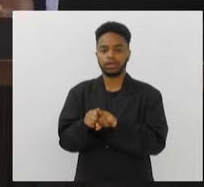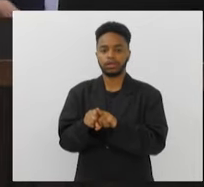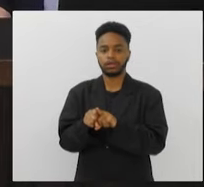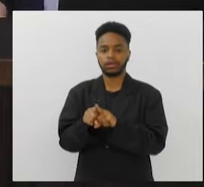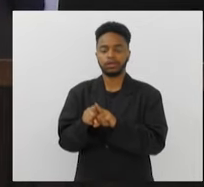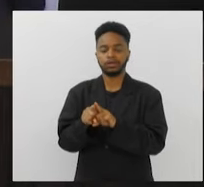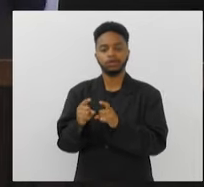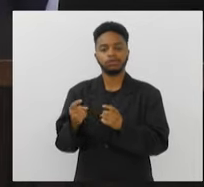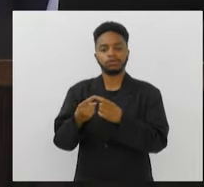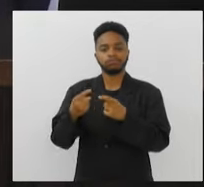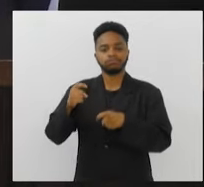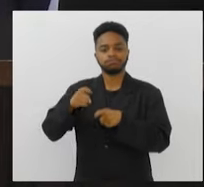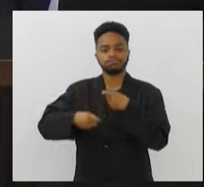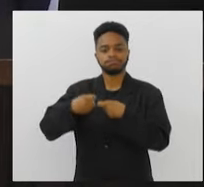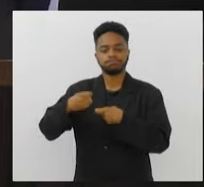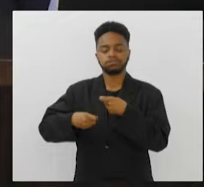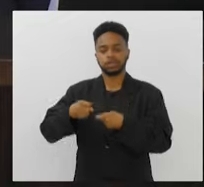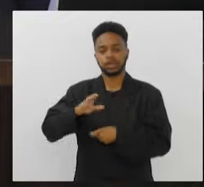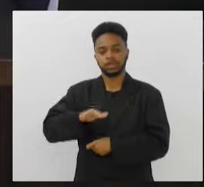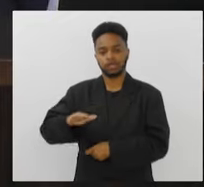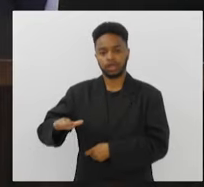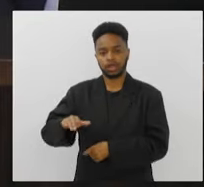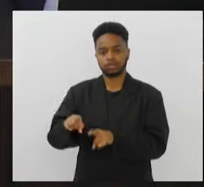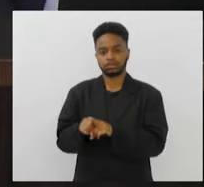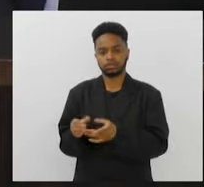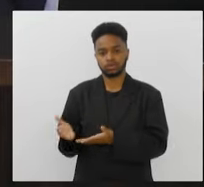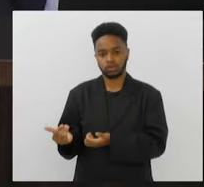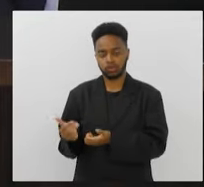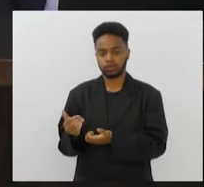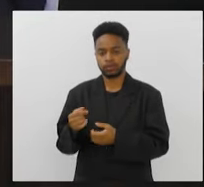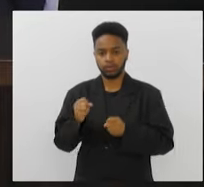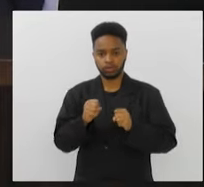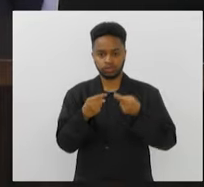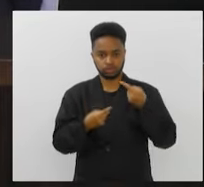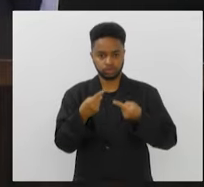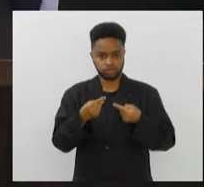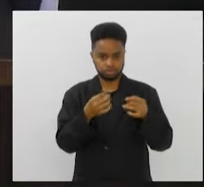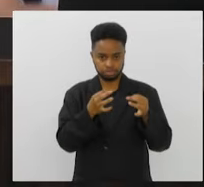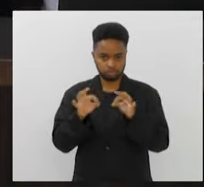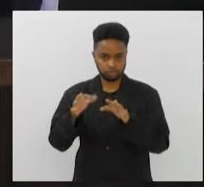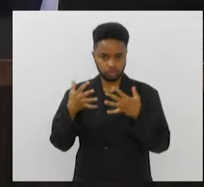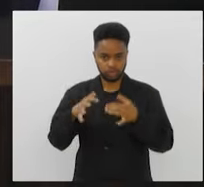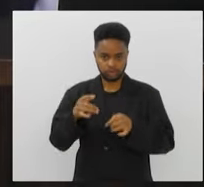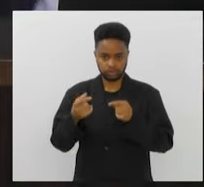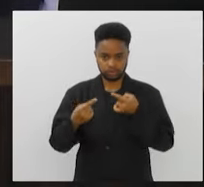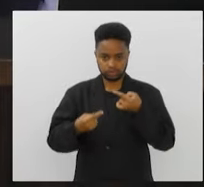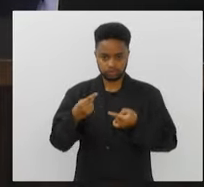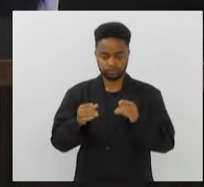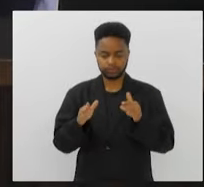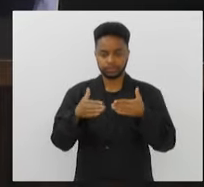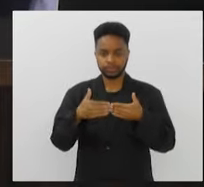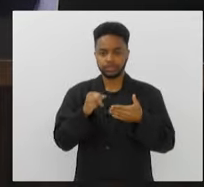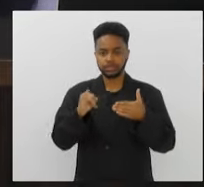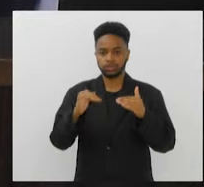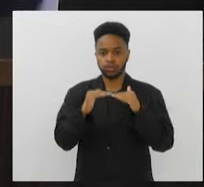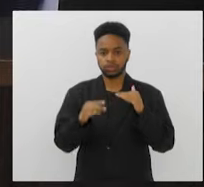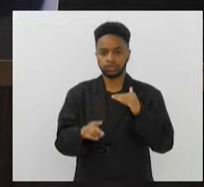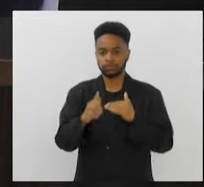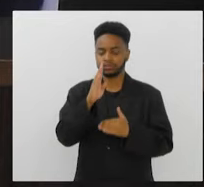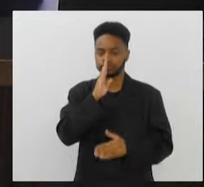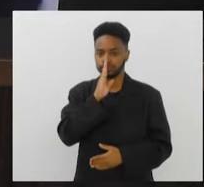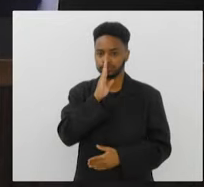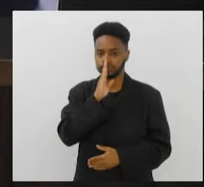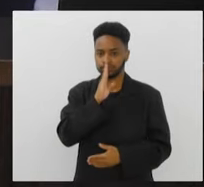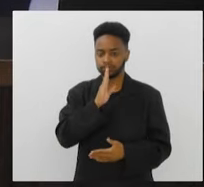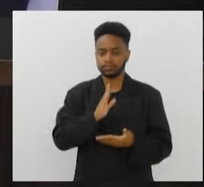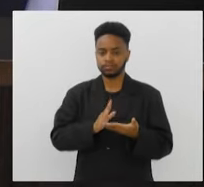Infanto-Juvenil. Em discussão, não havendo quem queira discutir, encerrada a discussão. Em votação, os senhores que aprovam, permaneçam como